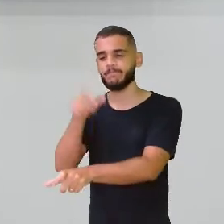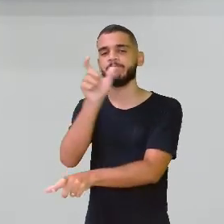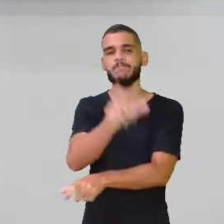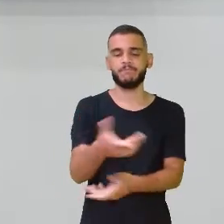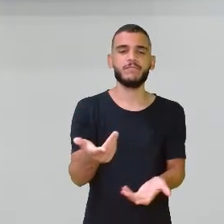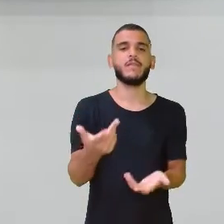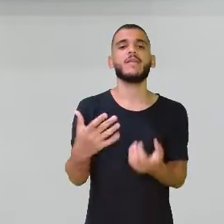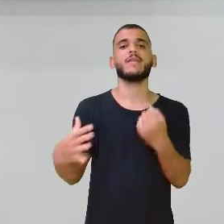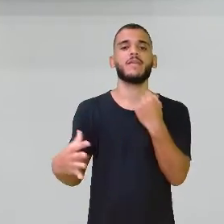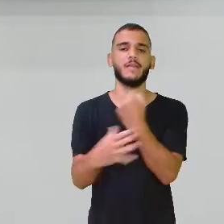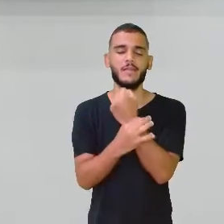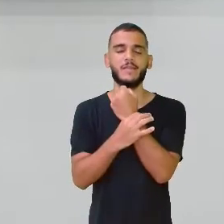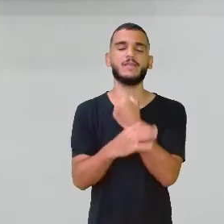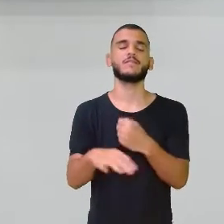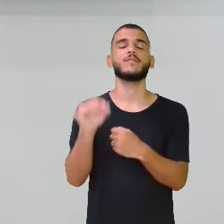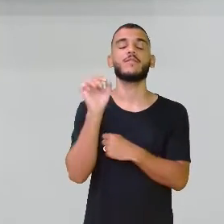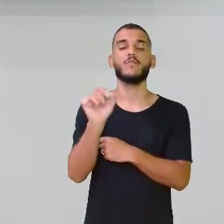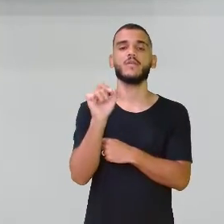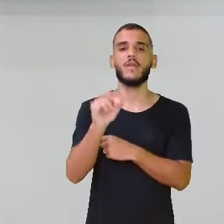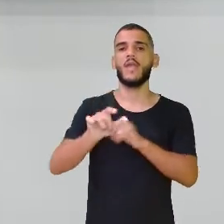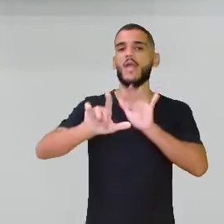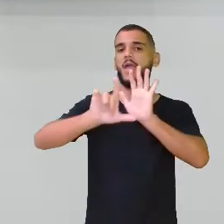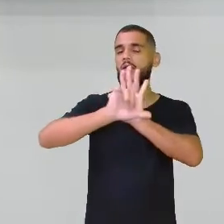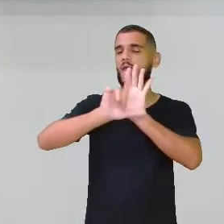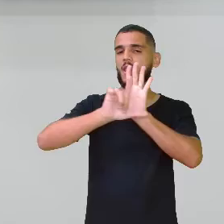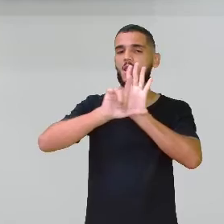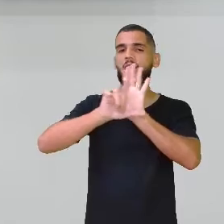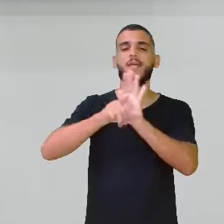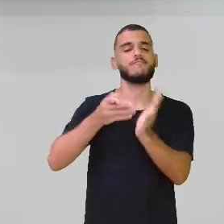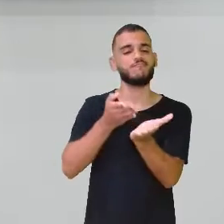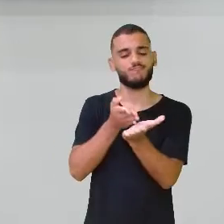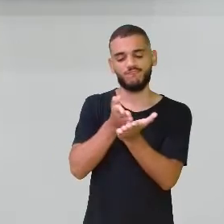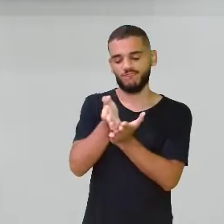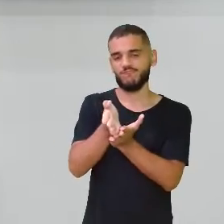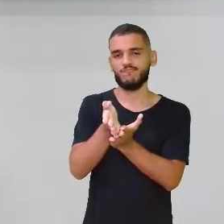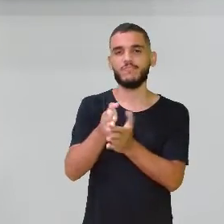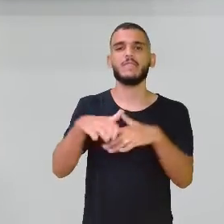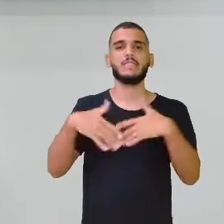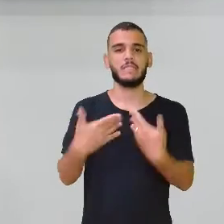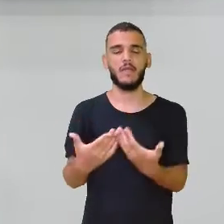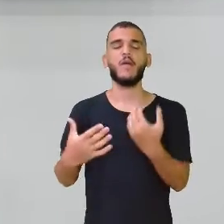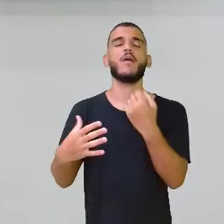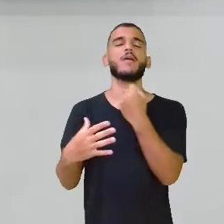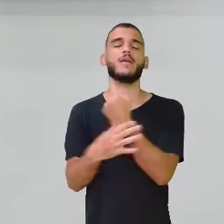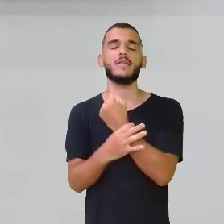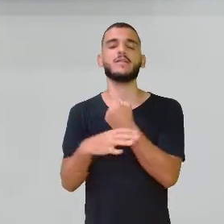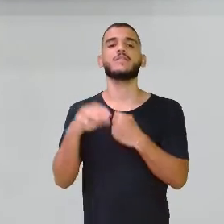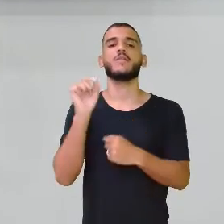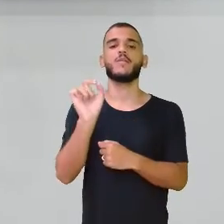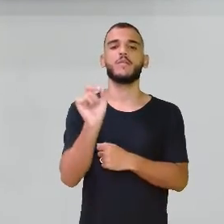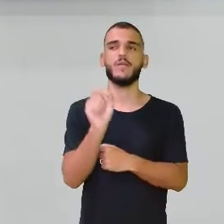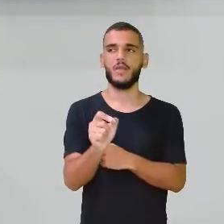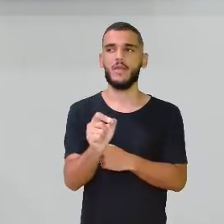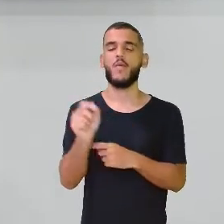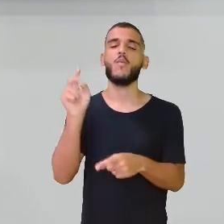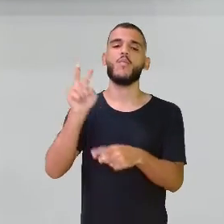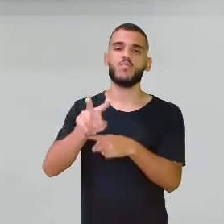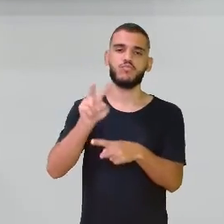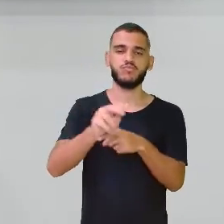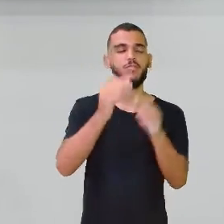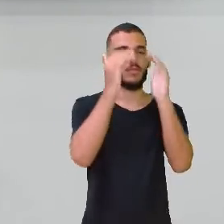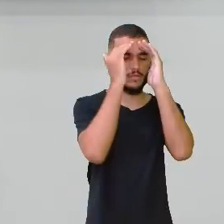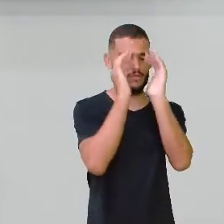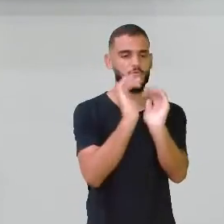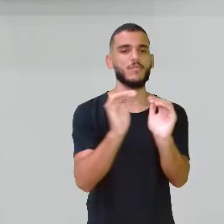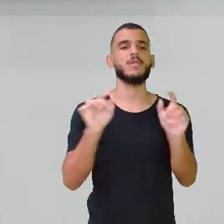garantir que essas cumpram, tá? Garantir o cuidado, o